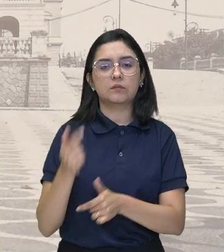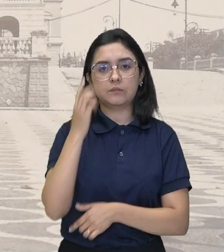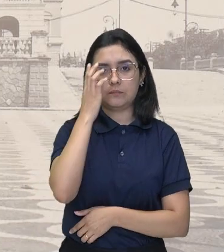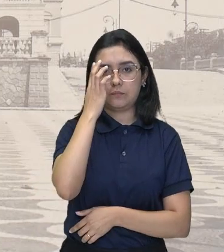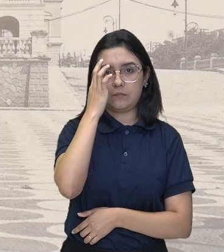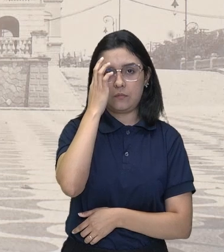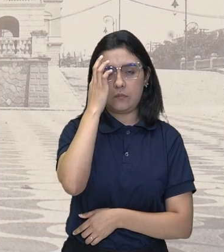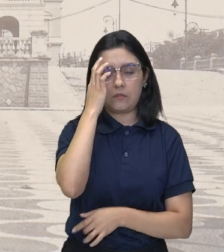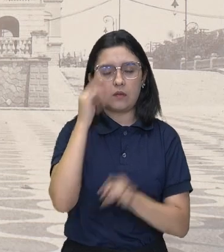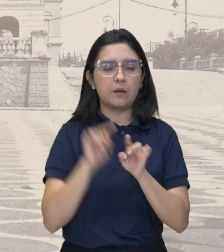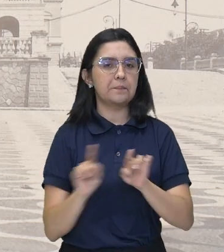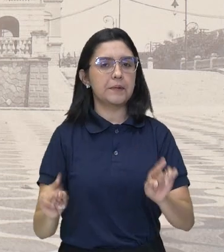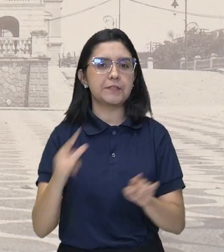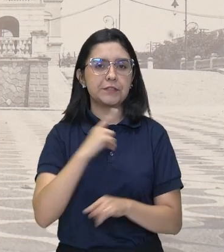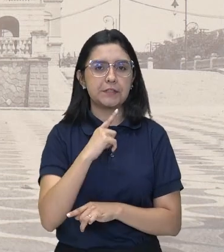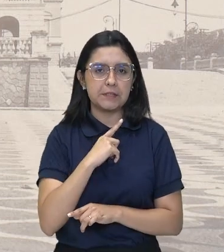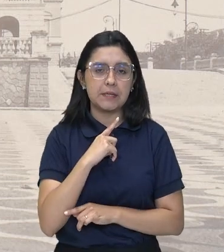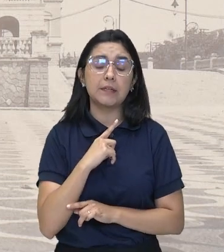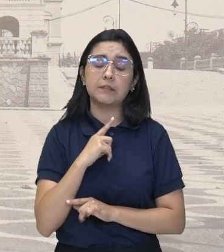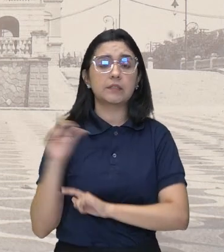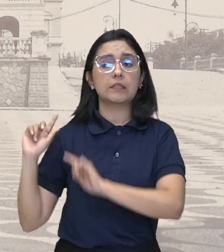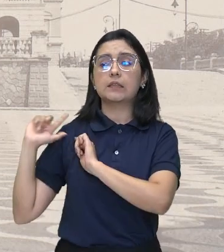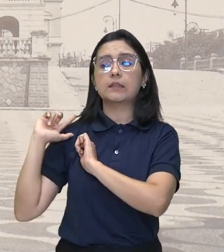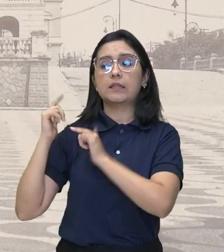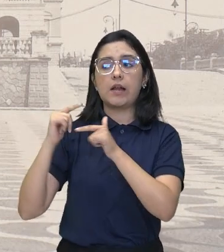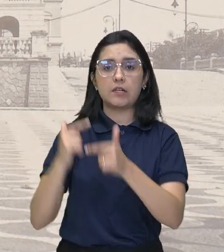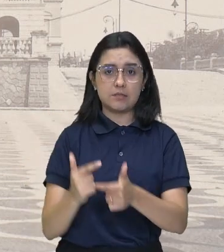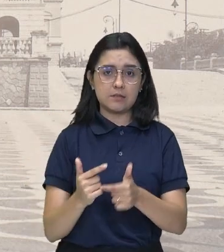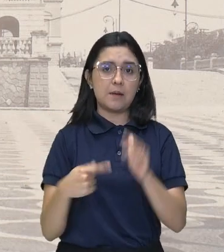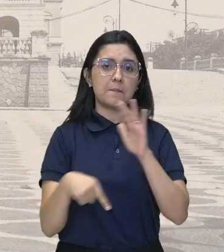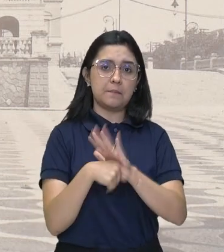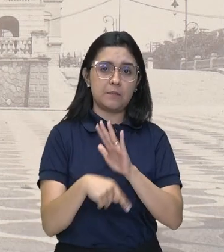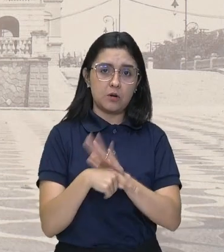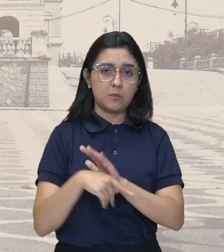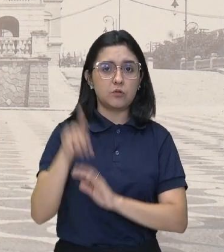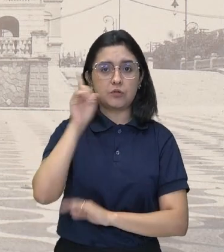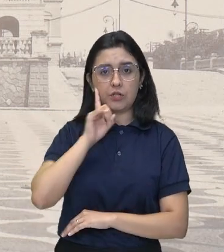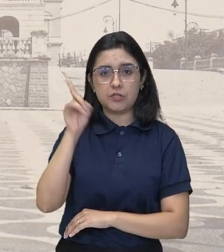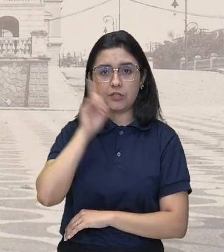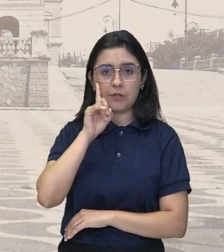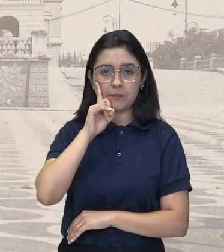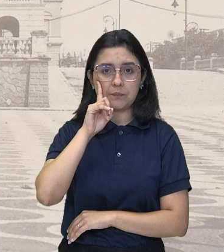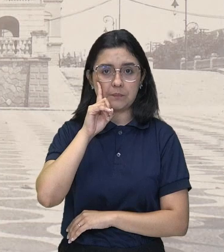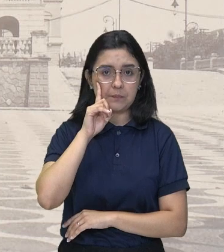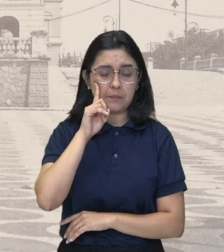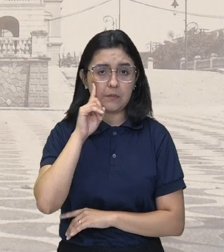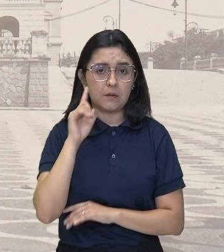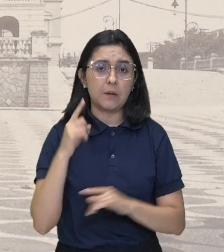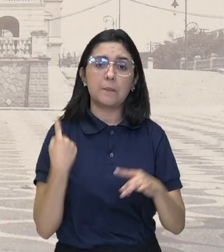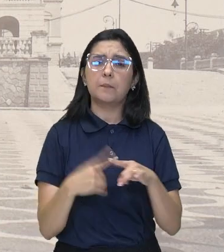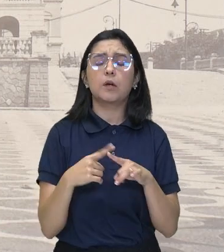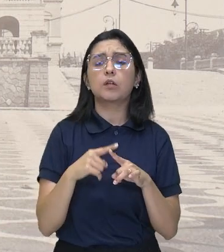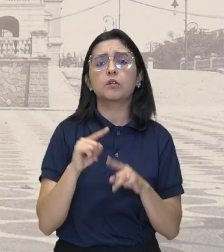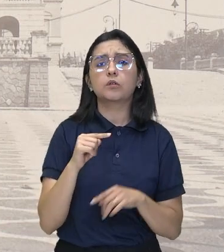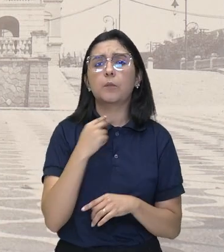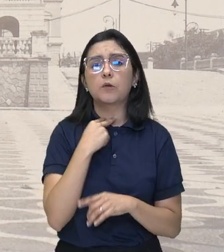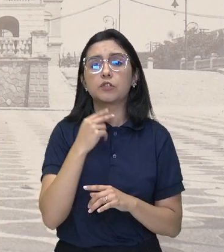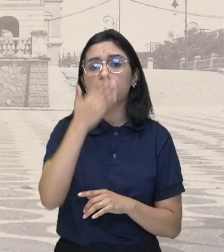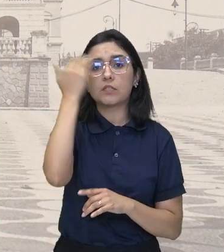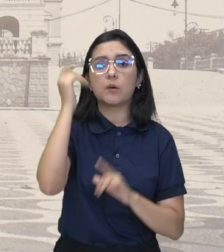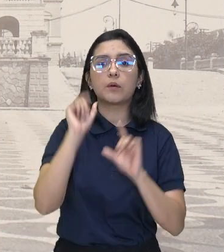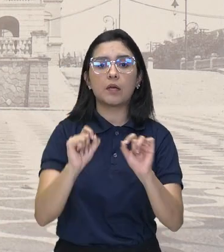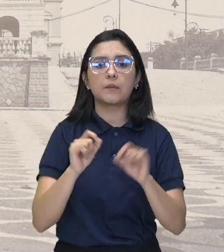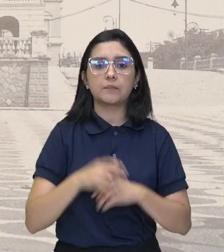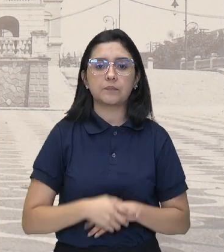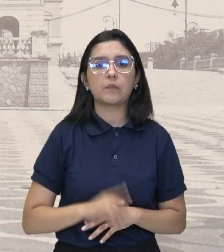mas nós também temos as tradições que fazem parte do nosso dia a dia. Porque nós não podemos esquecer também as